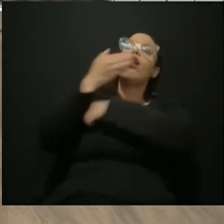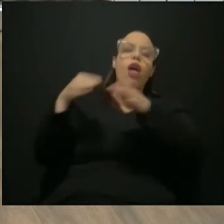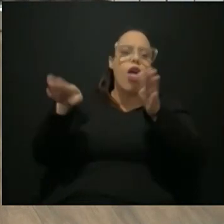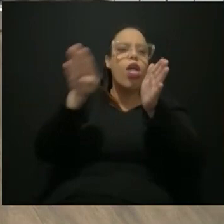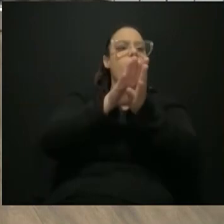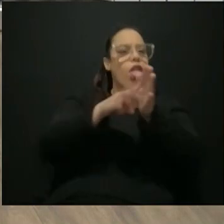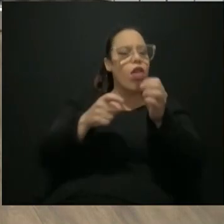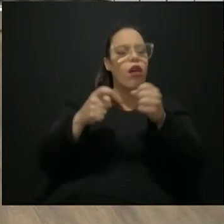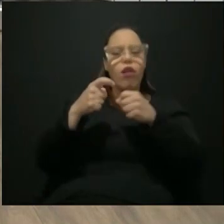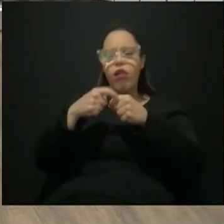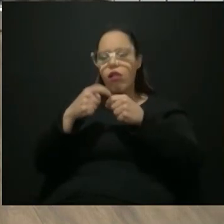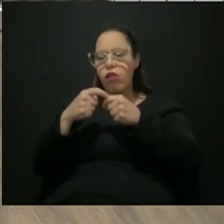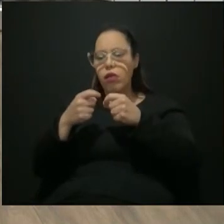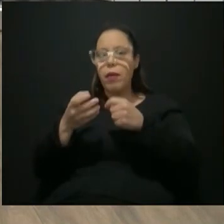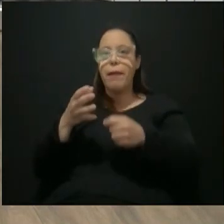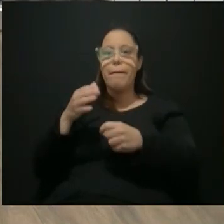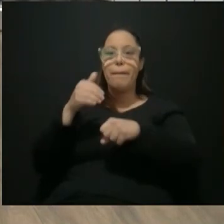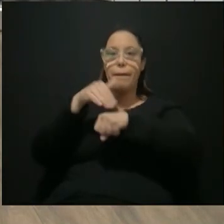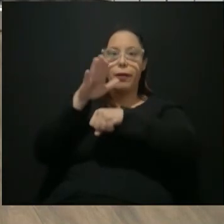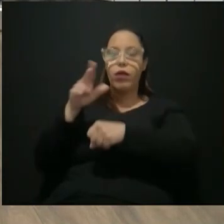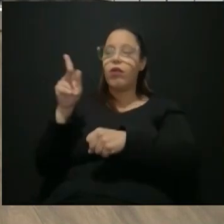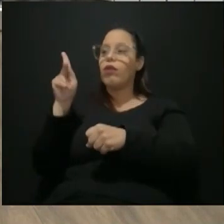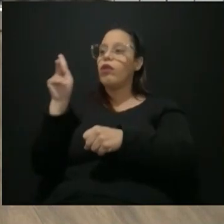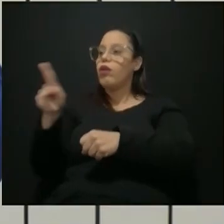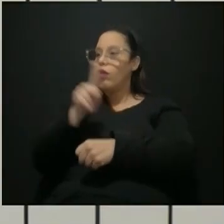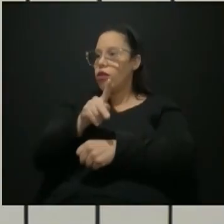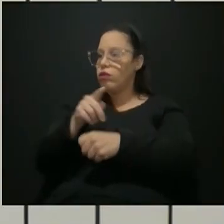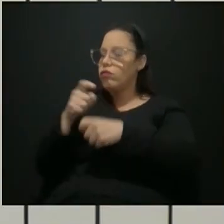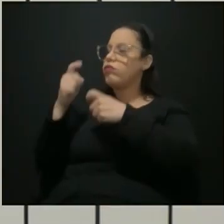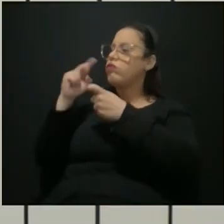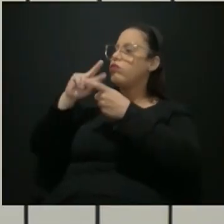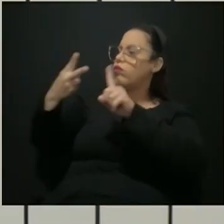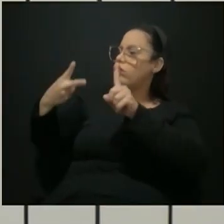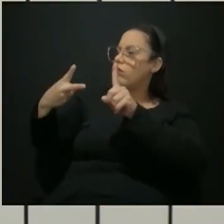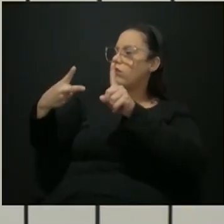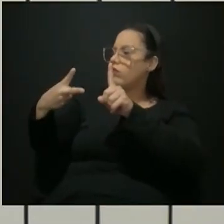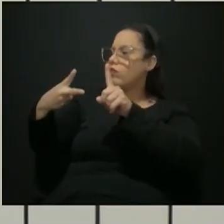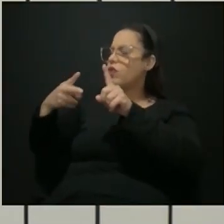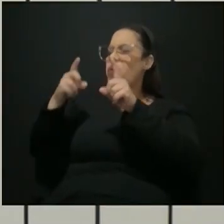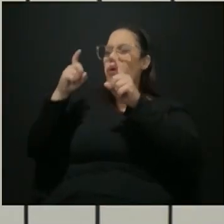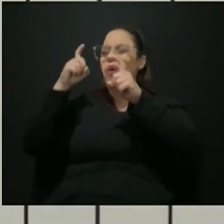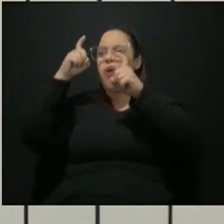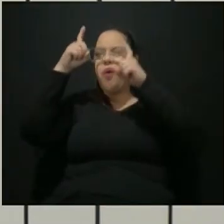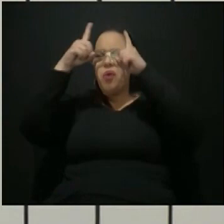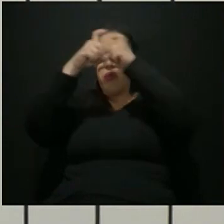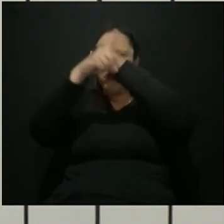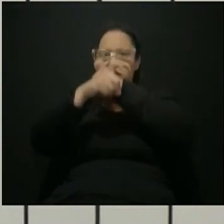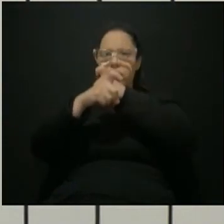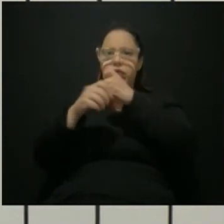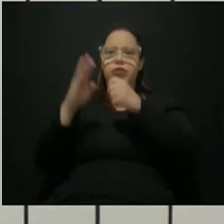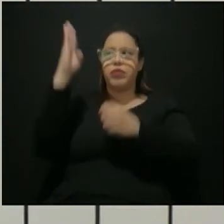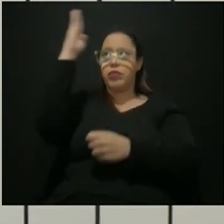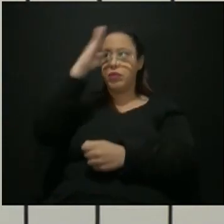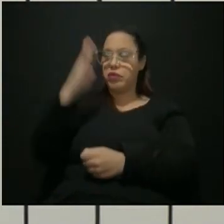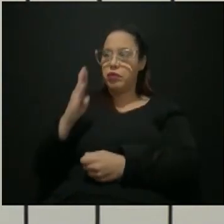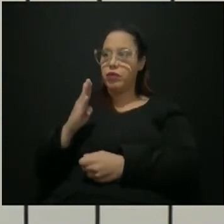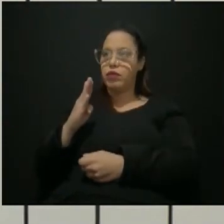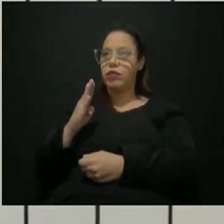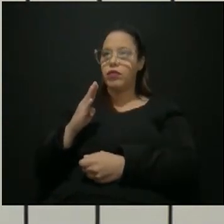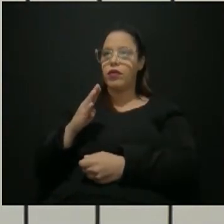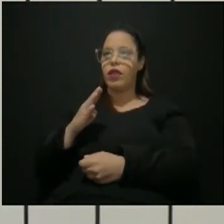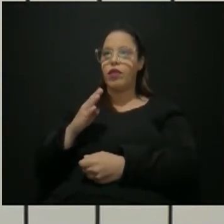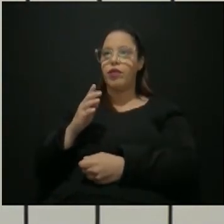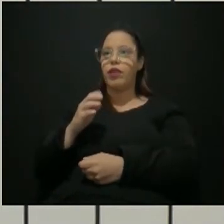ao médico? Professor, no seu ponto de vista, qual que é o maior desafio brasileiro né, na atenção ao